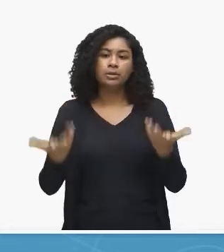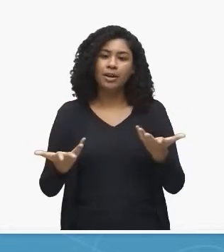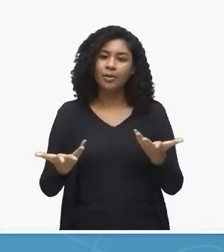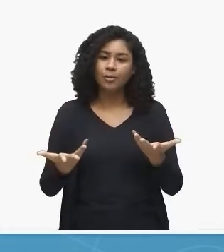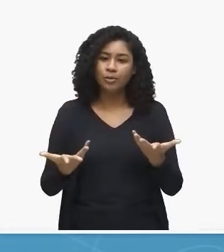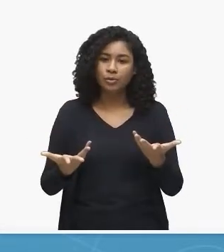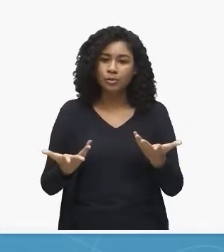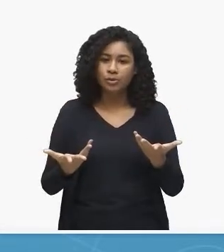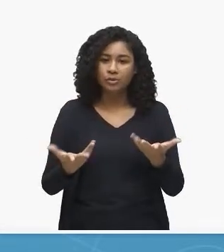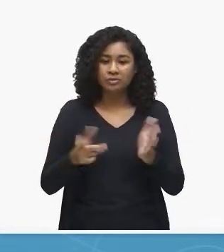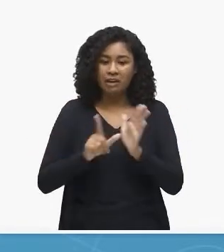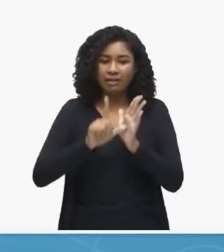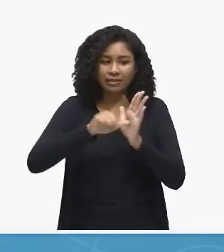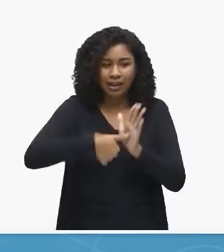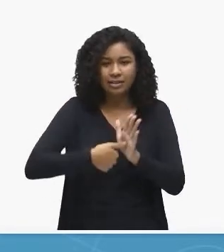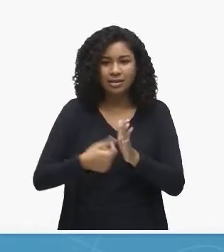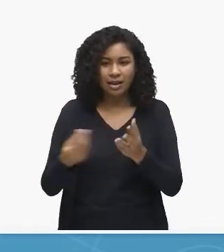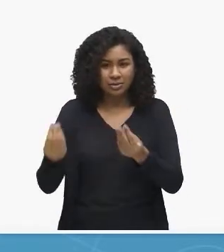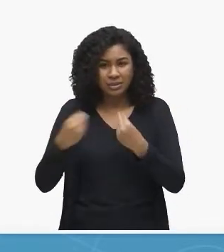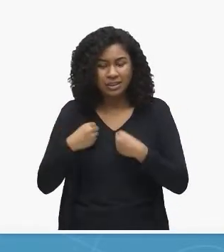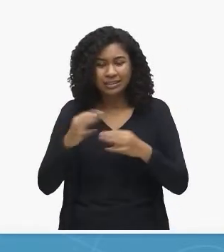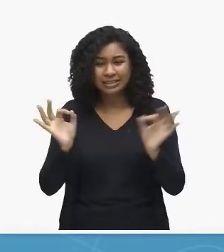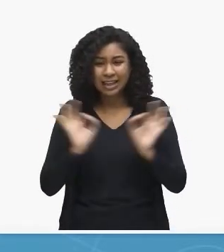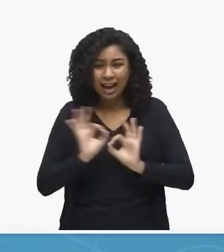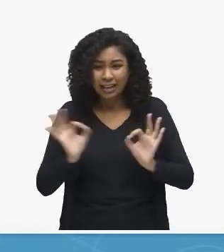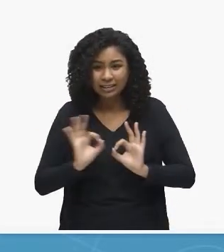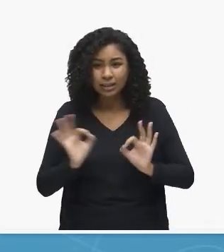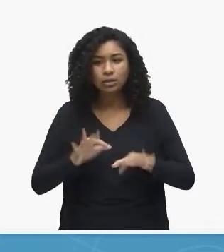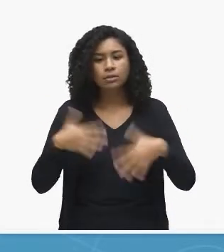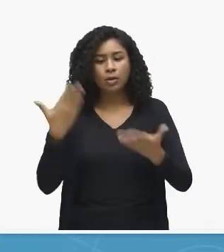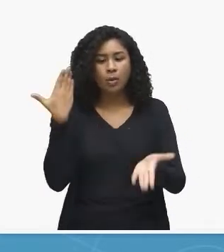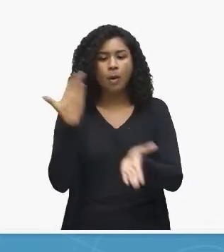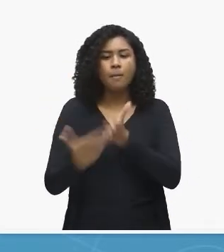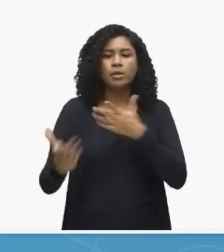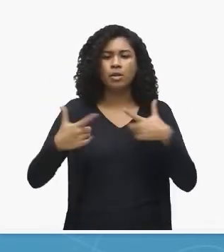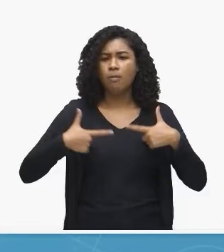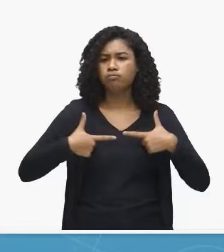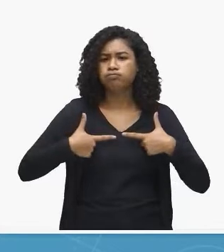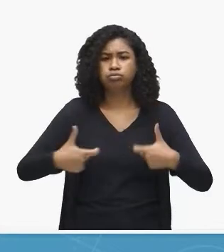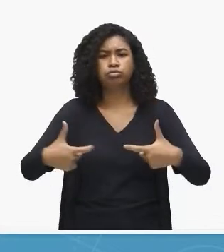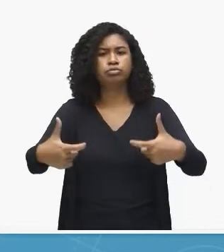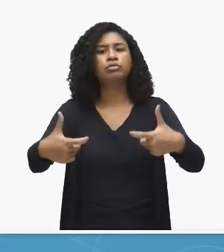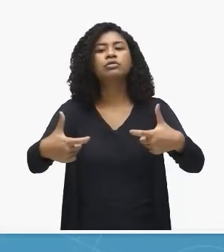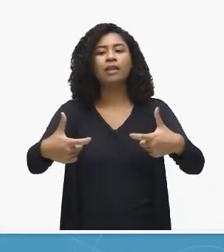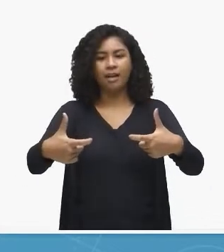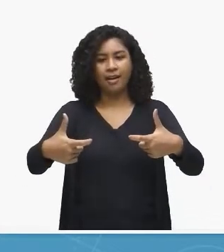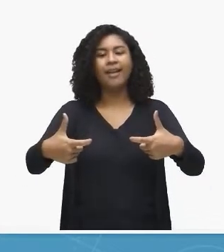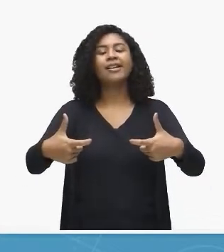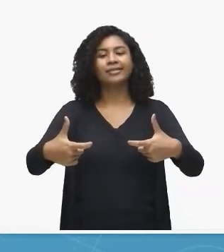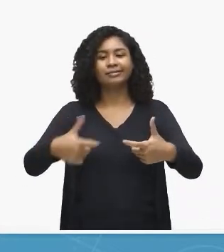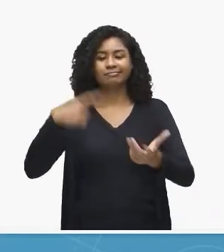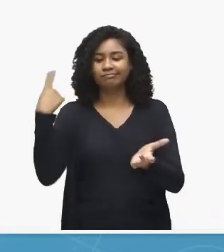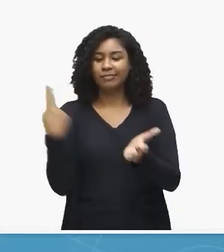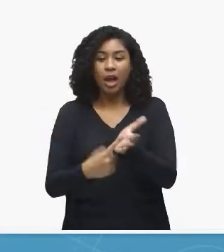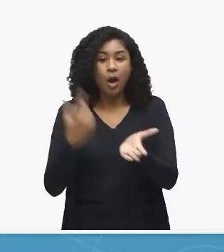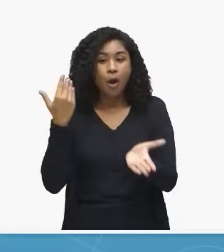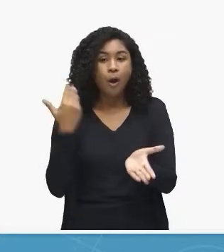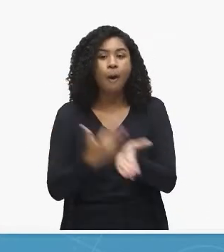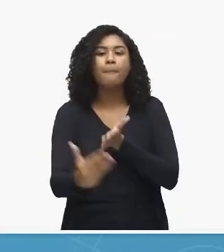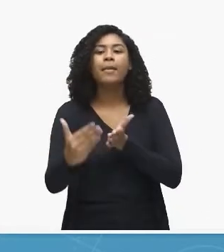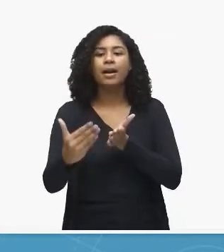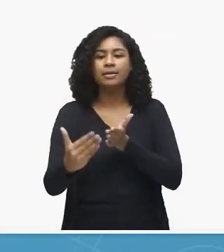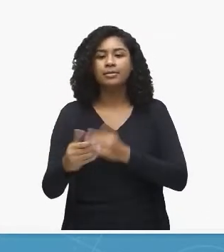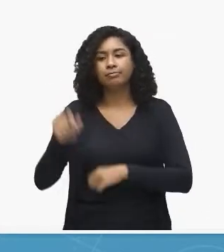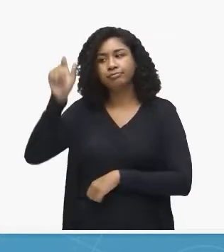foi entregue a eles, ele vai declarar guerra à Sérvia. Então, o conflito tem início aí a partir do